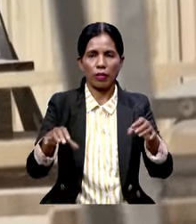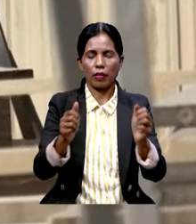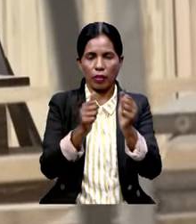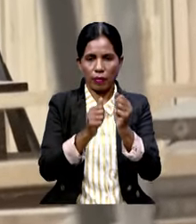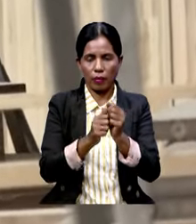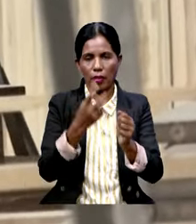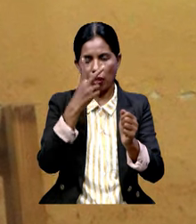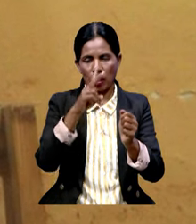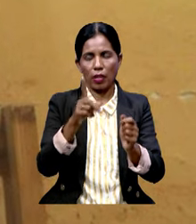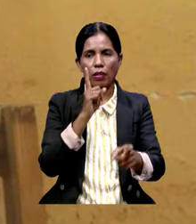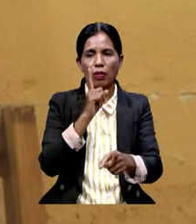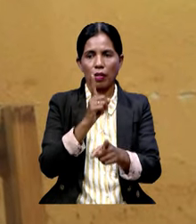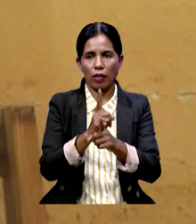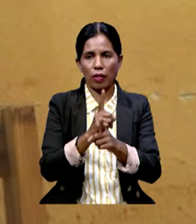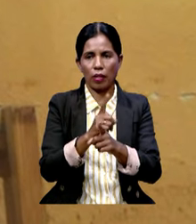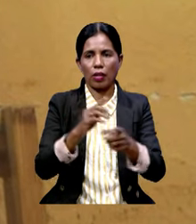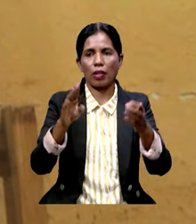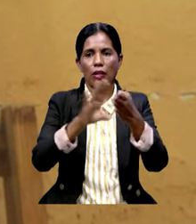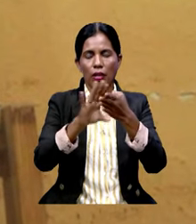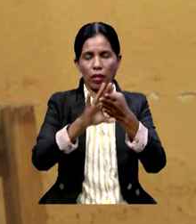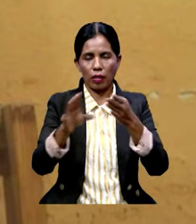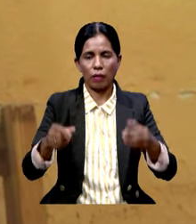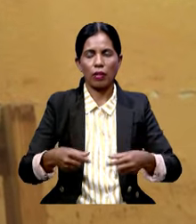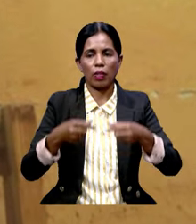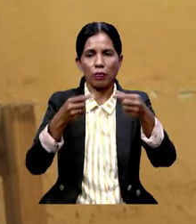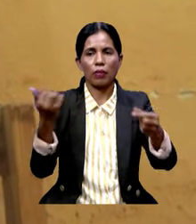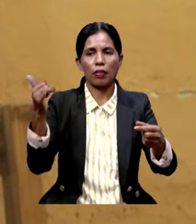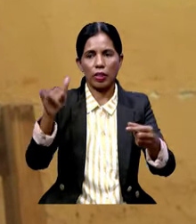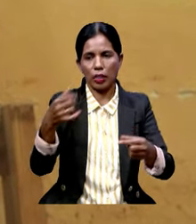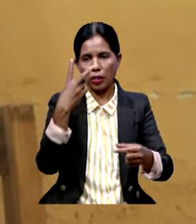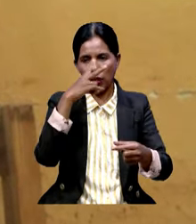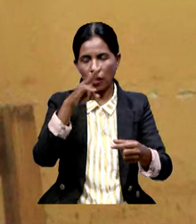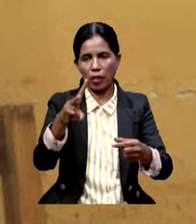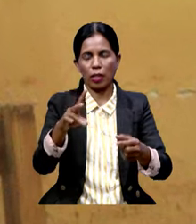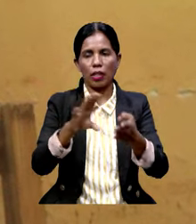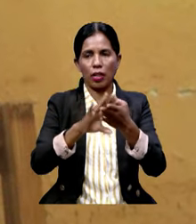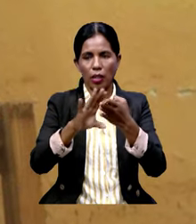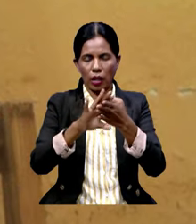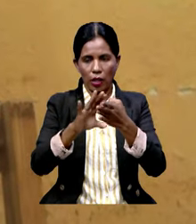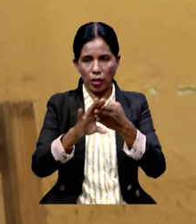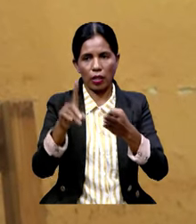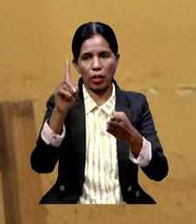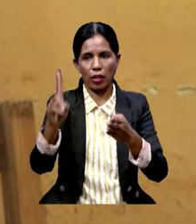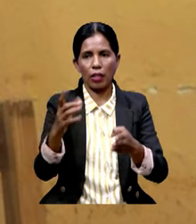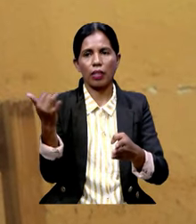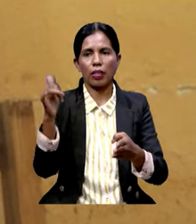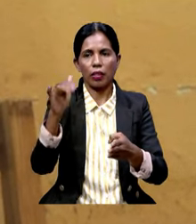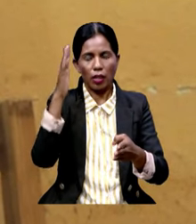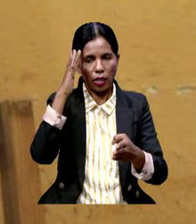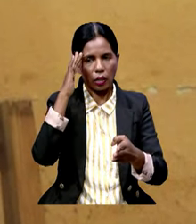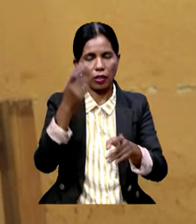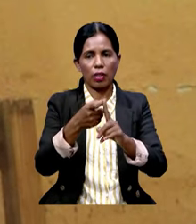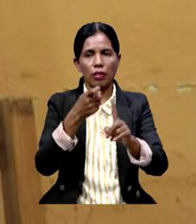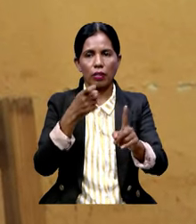dia, rentisia kanta ne be mufoba sira, sira hari di te notifikasaun, o então se não ele o sentido de